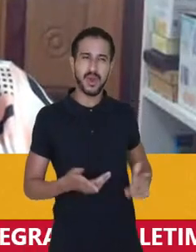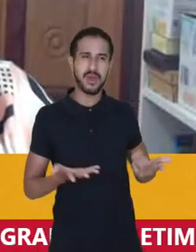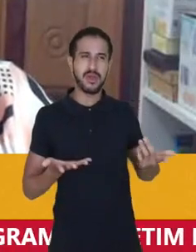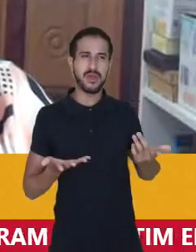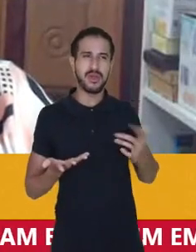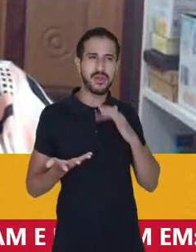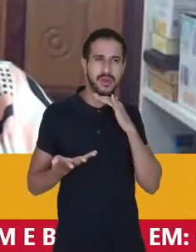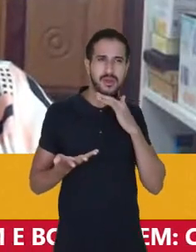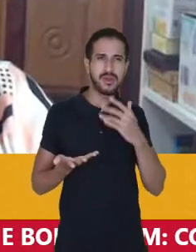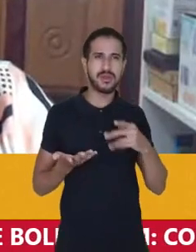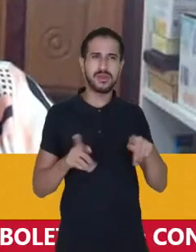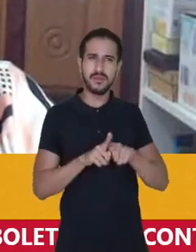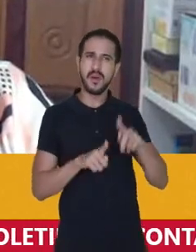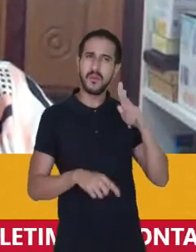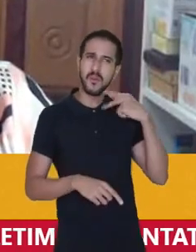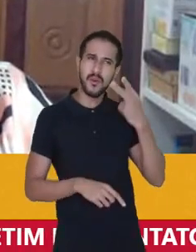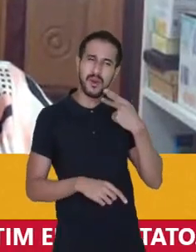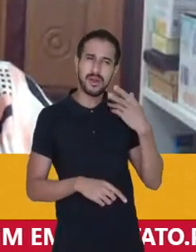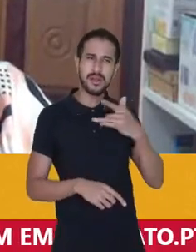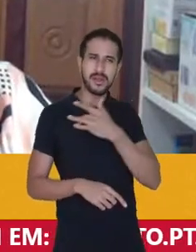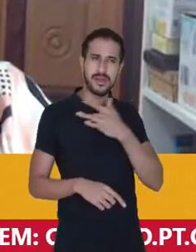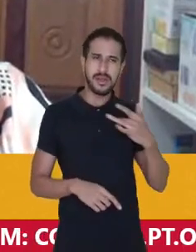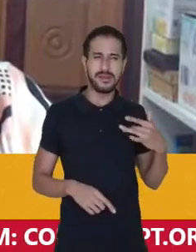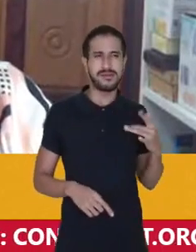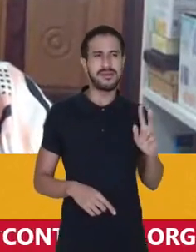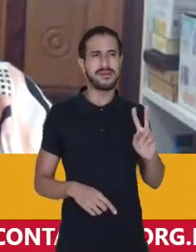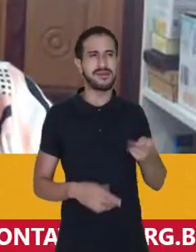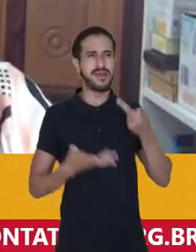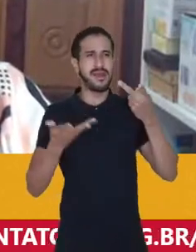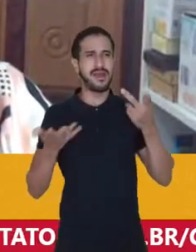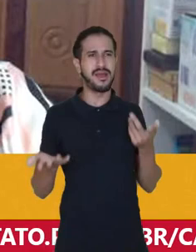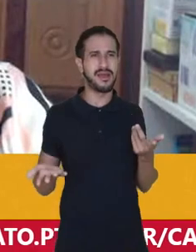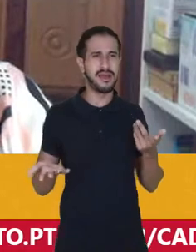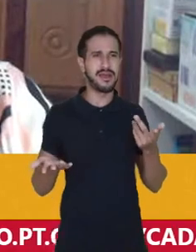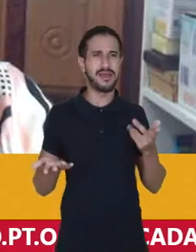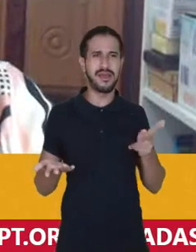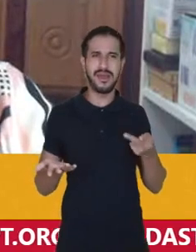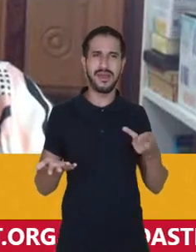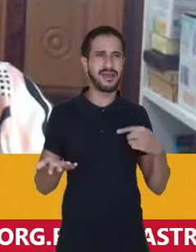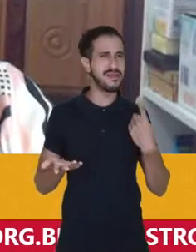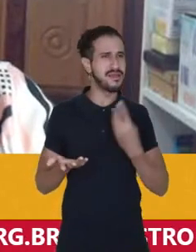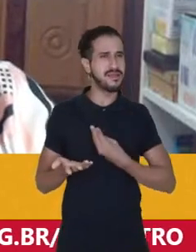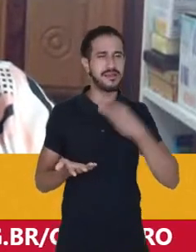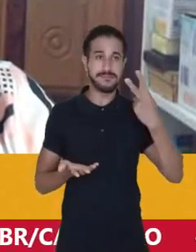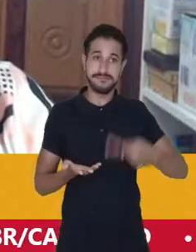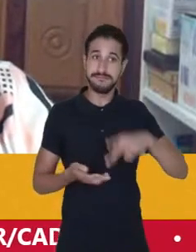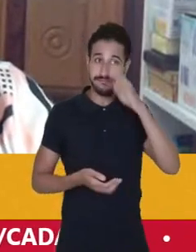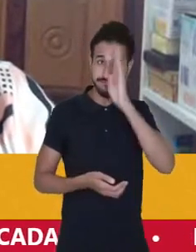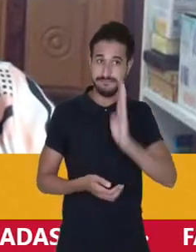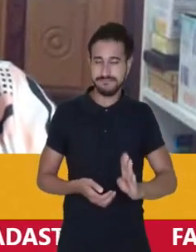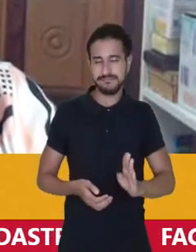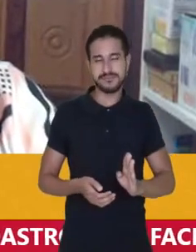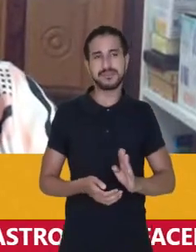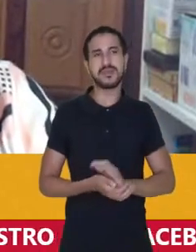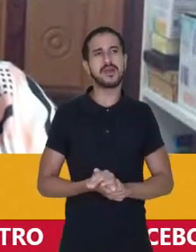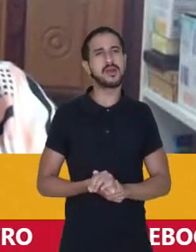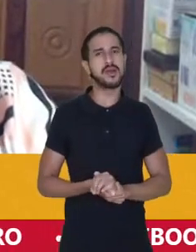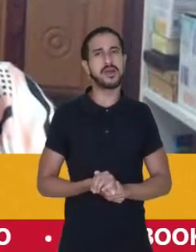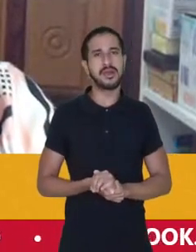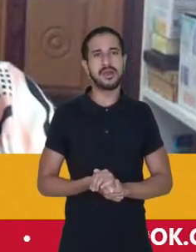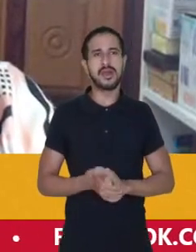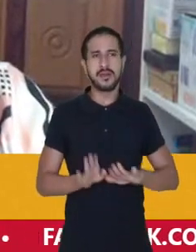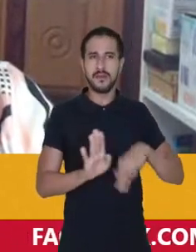uma política sanitária muito errática que nós temos vivido no nosso país, né? E graças à luta da